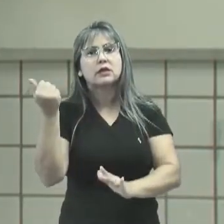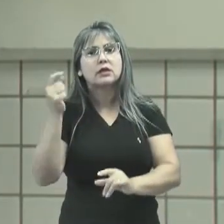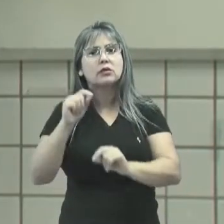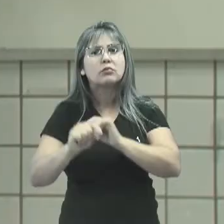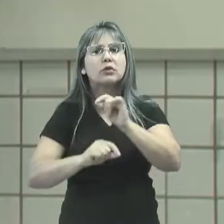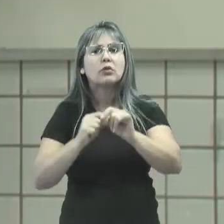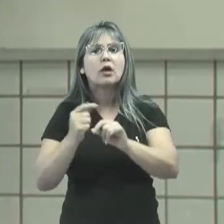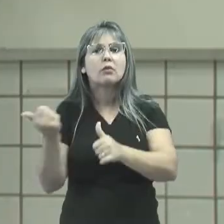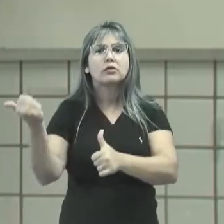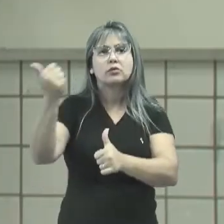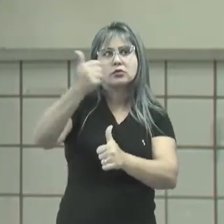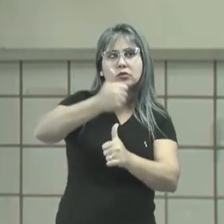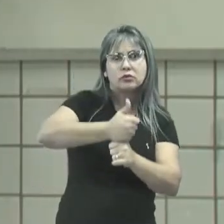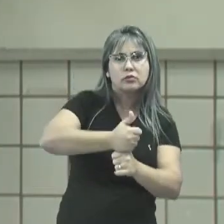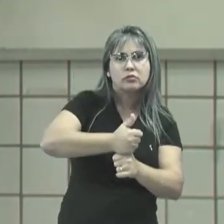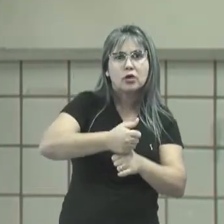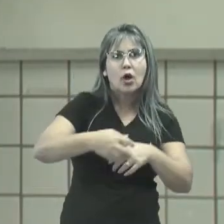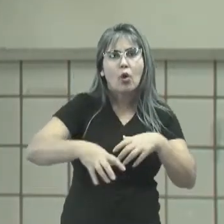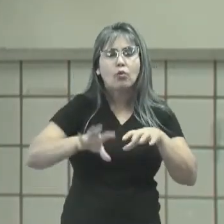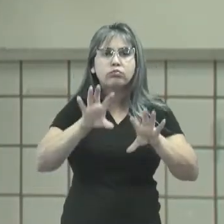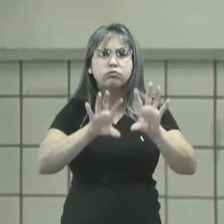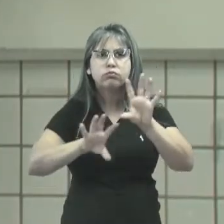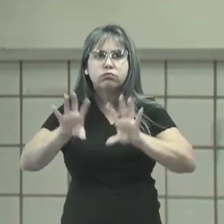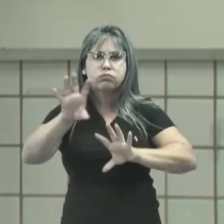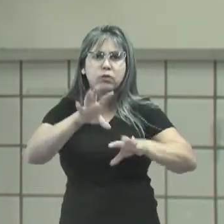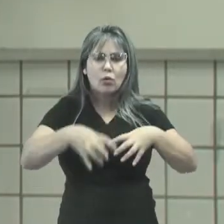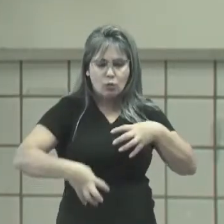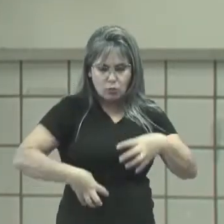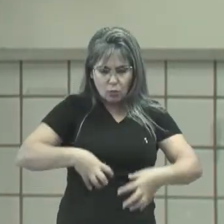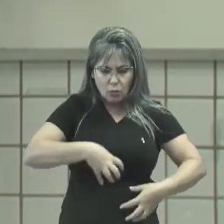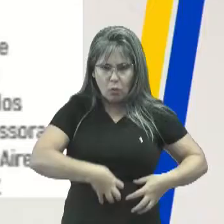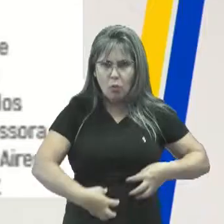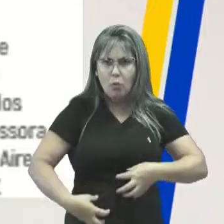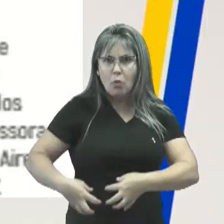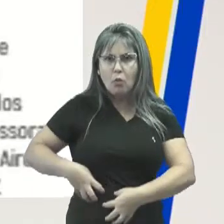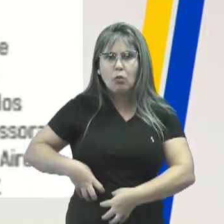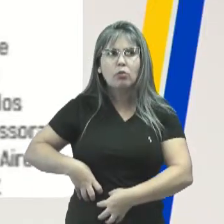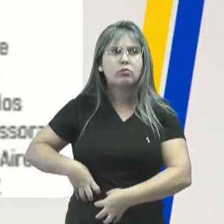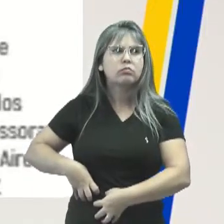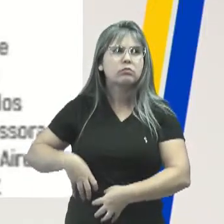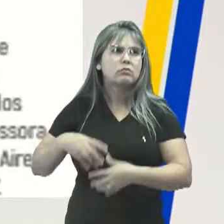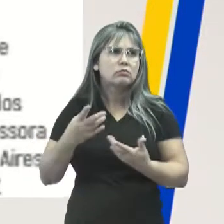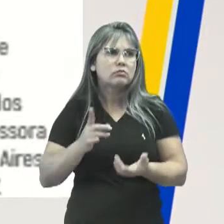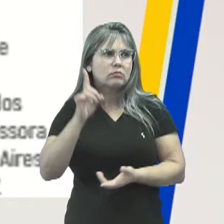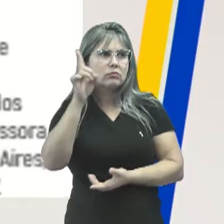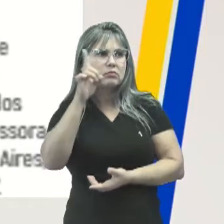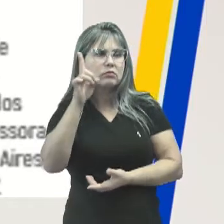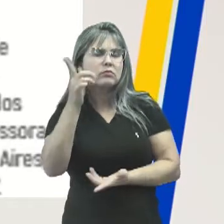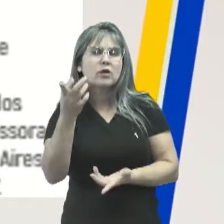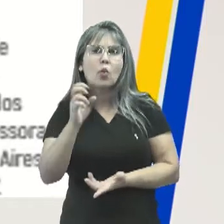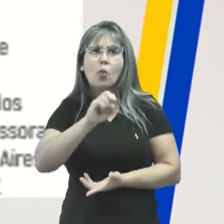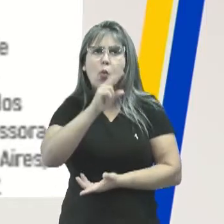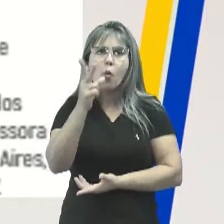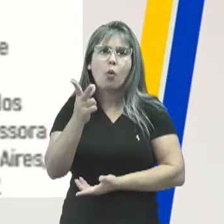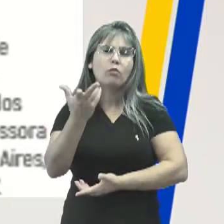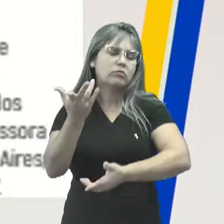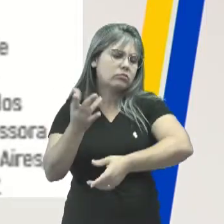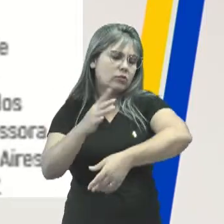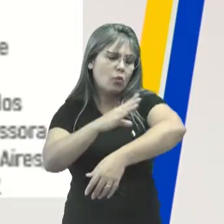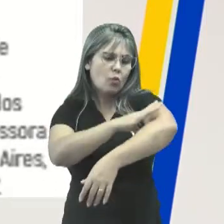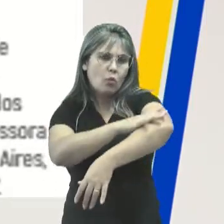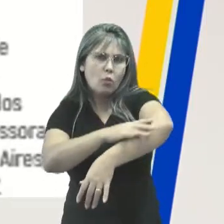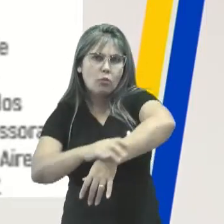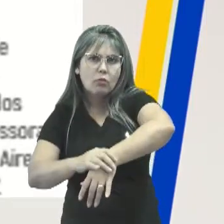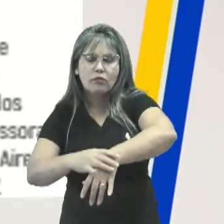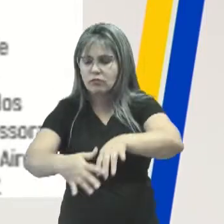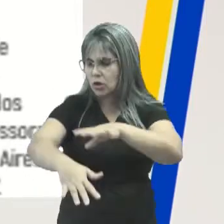ajudar na estruturação de alguns órgãos, né? É a tecnologia sendo com um custo cada vez mais acessível, que você vê lá na